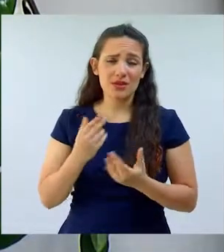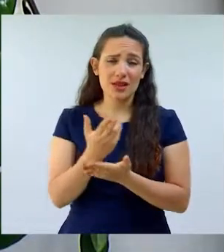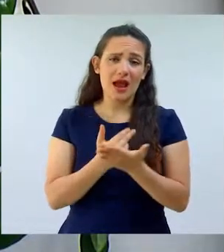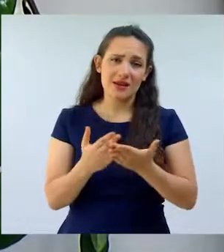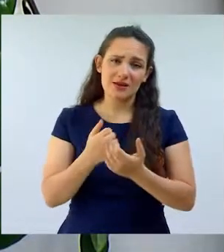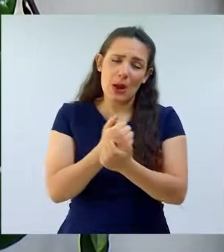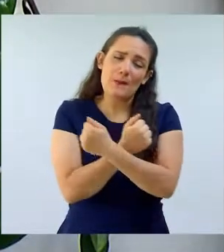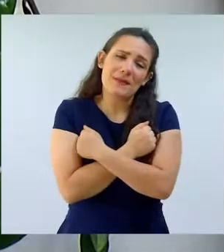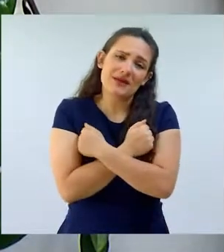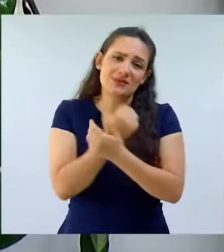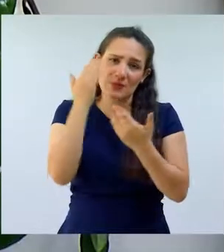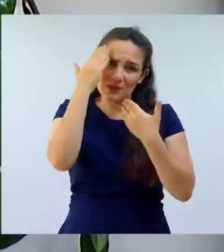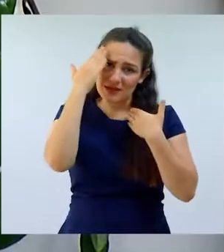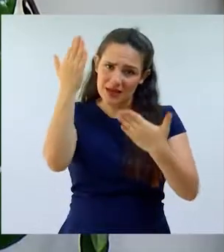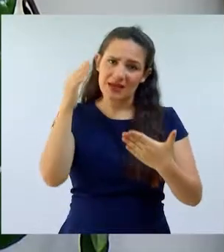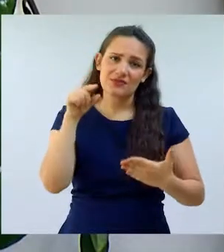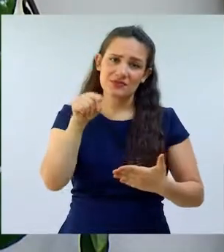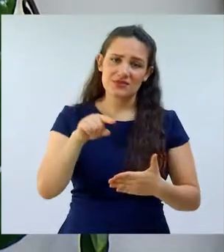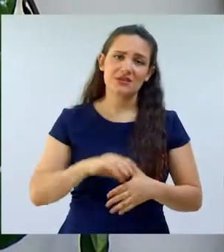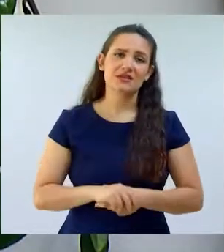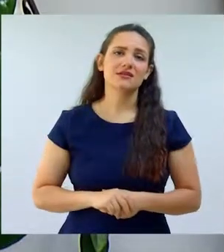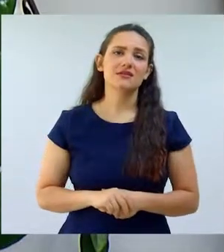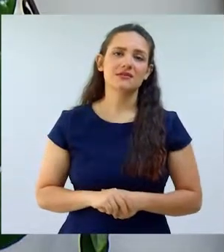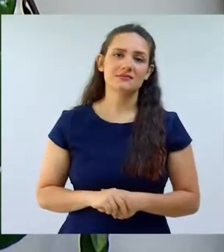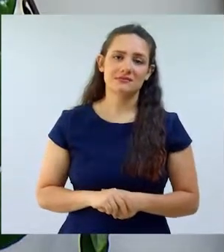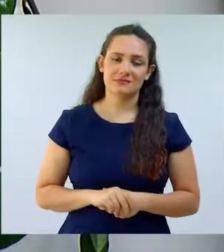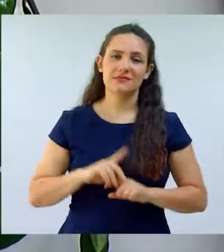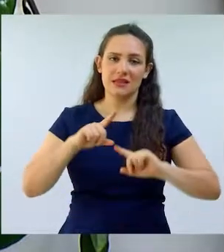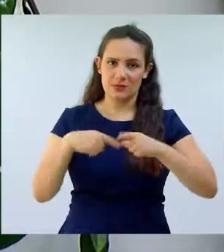com arte, tá bom? Um abraço,